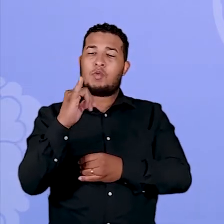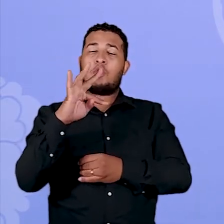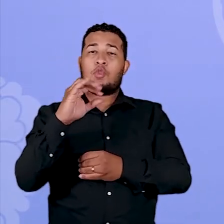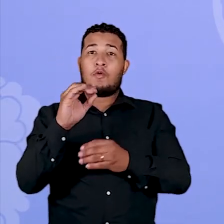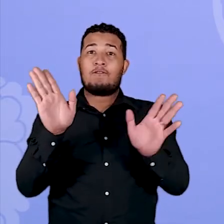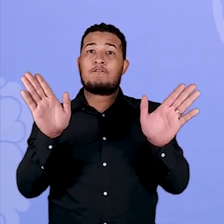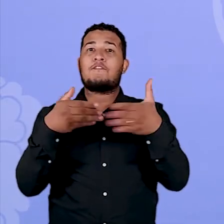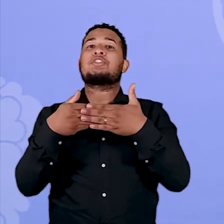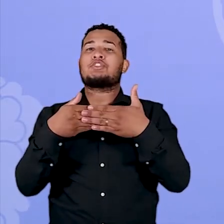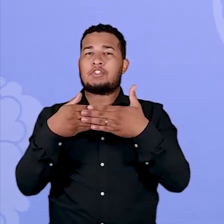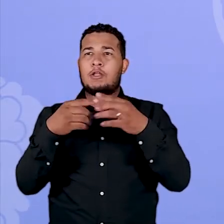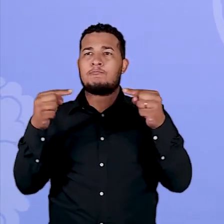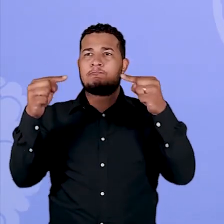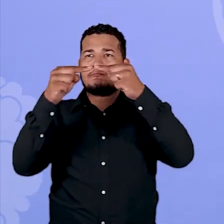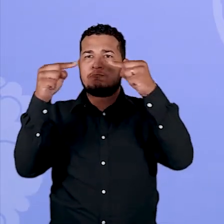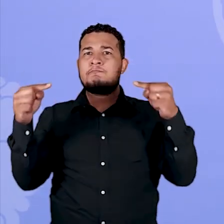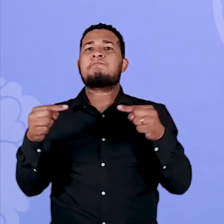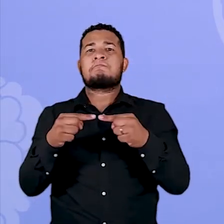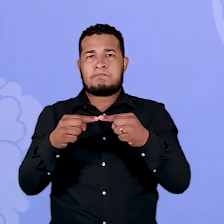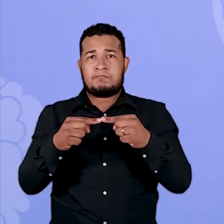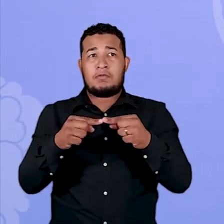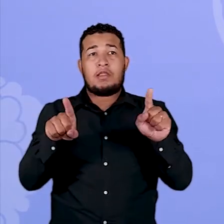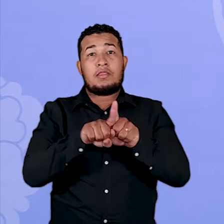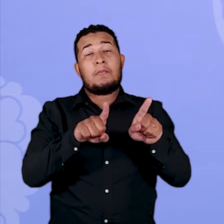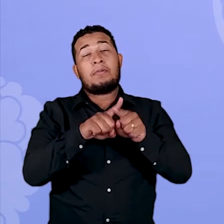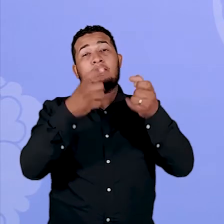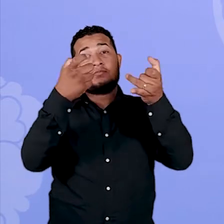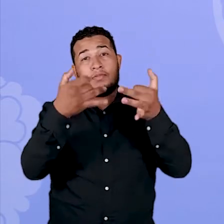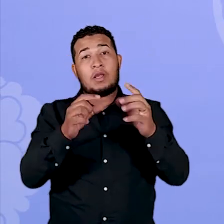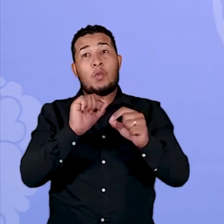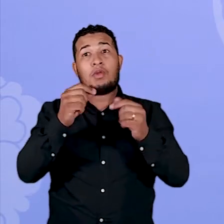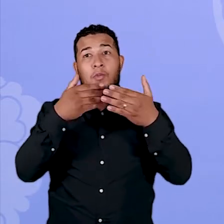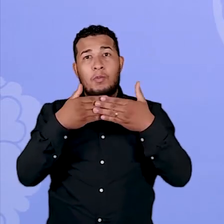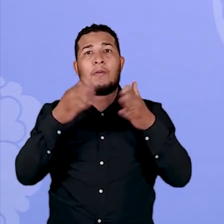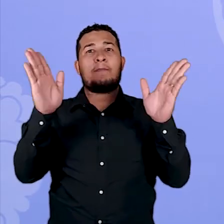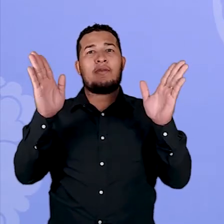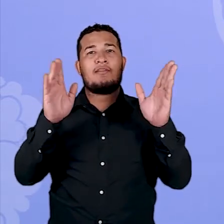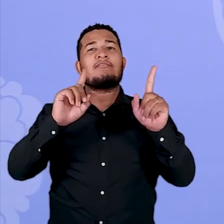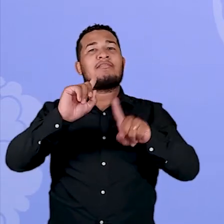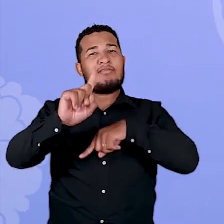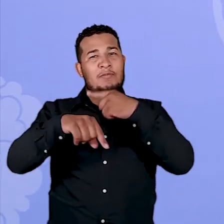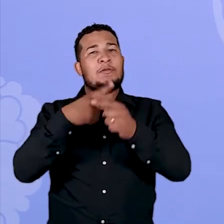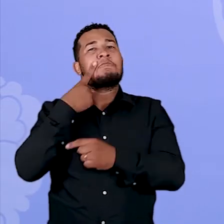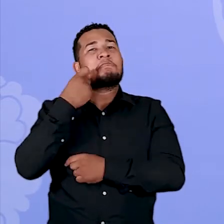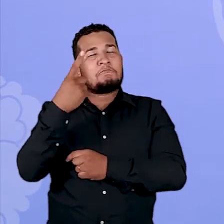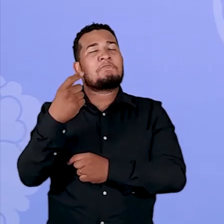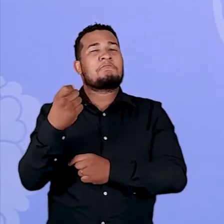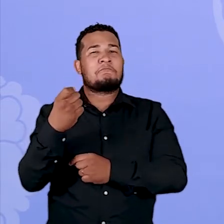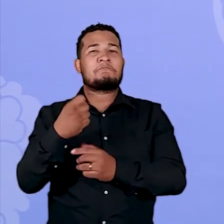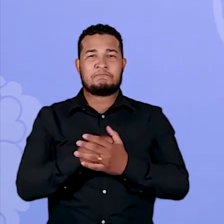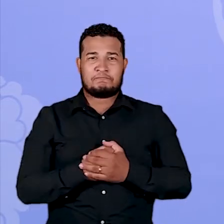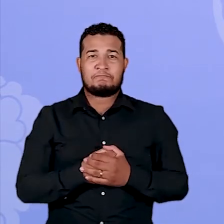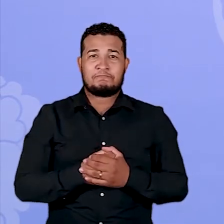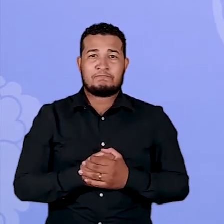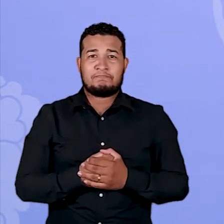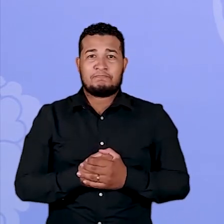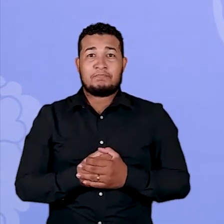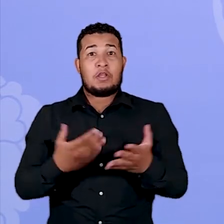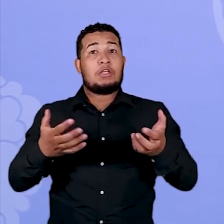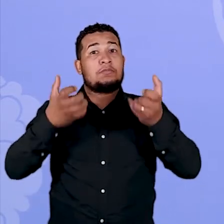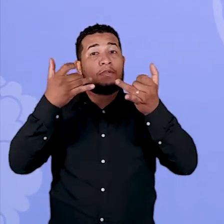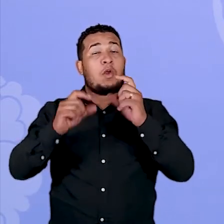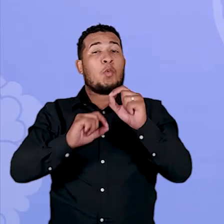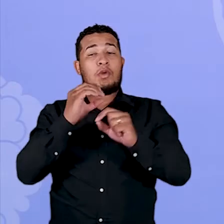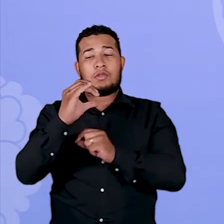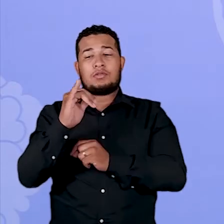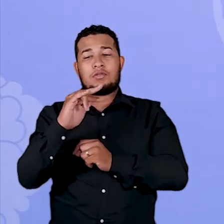um dos mais interessantes para a gente. Depois a gente vai definir o que é o circuito aberto e depois eu vou falar de algo interessante, que eu vou deixar até para falar depois. Então vamos